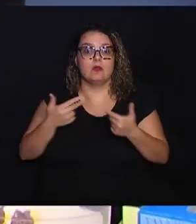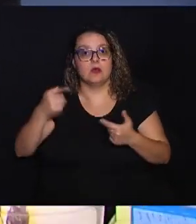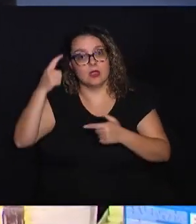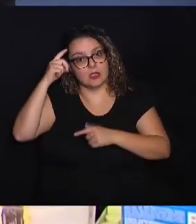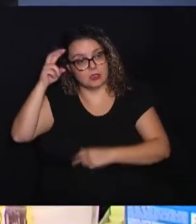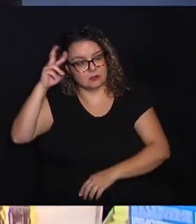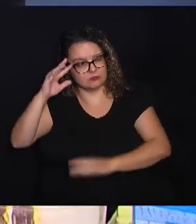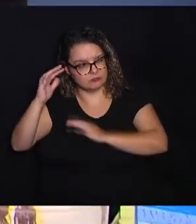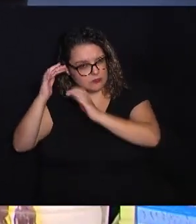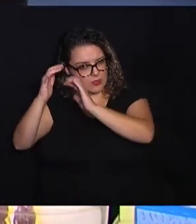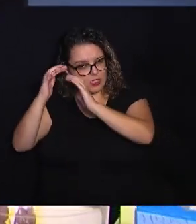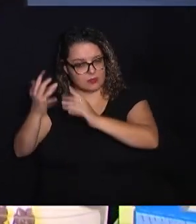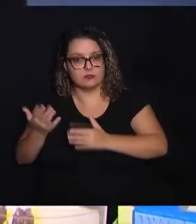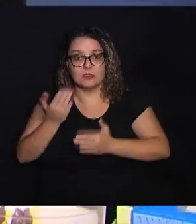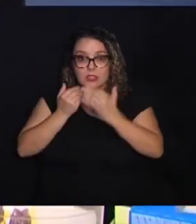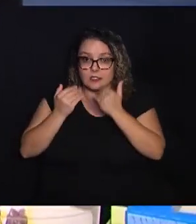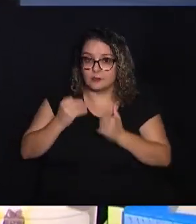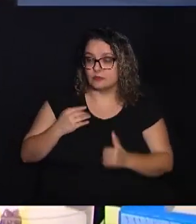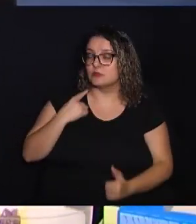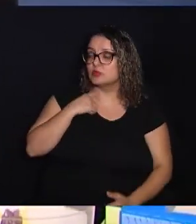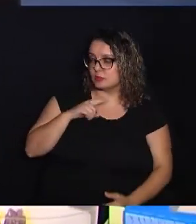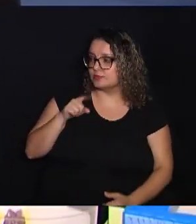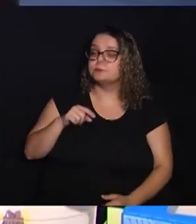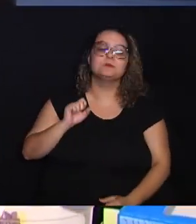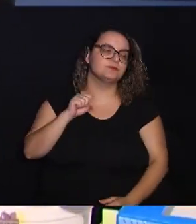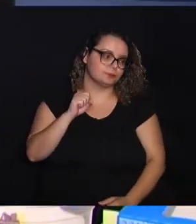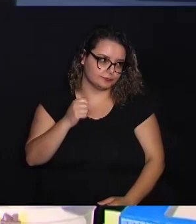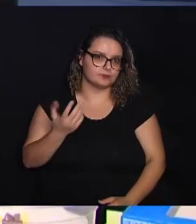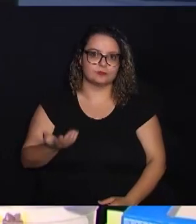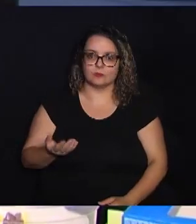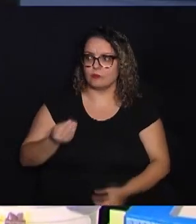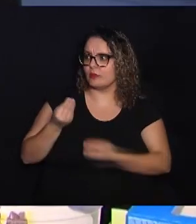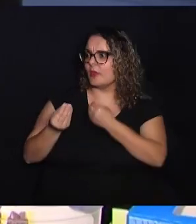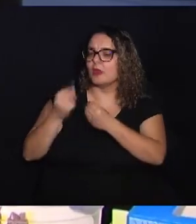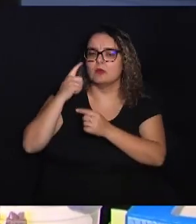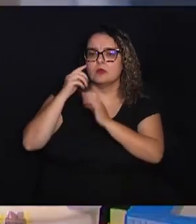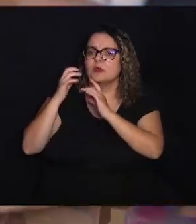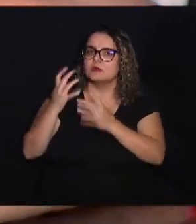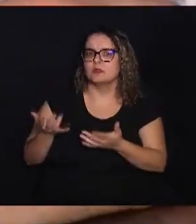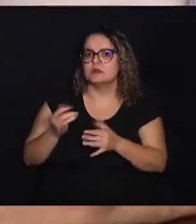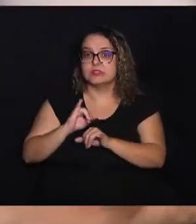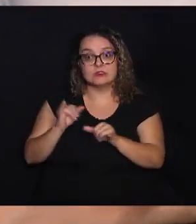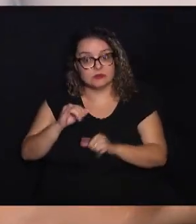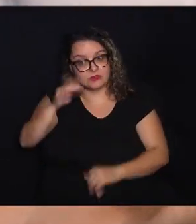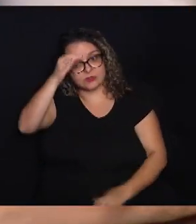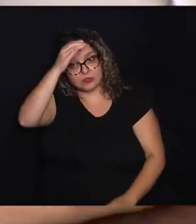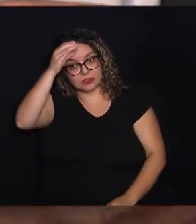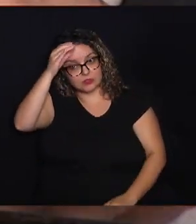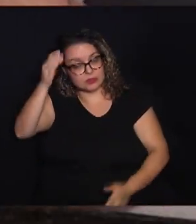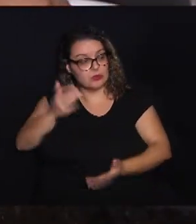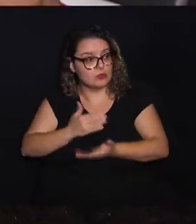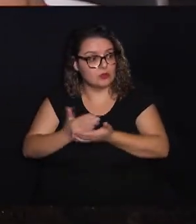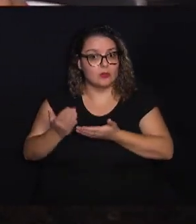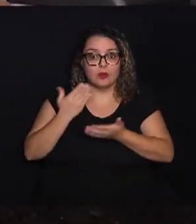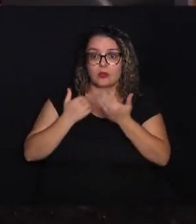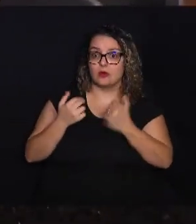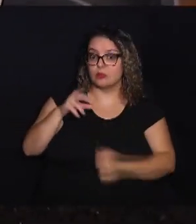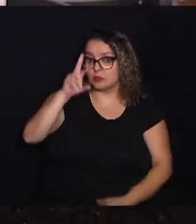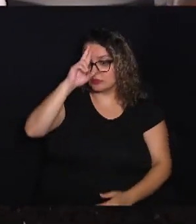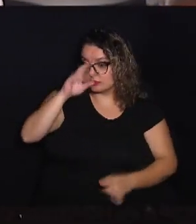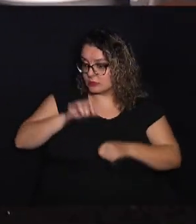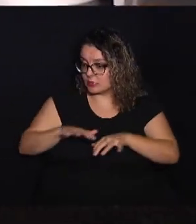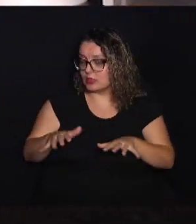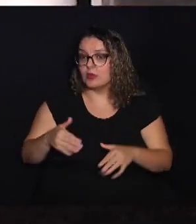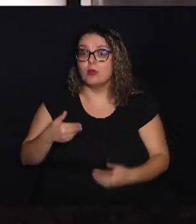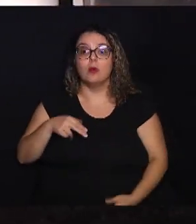essa ideia da comidinha mineira também, isso, né? Como que foi pensar nisso? Você avisou os clientes que ia começar a servir almoço? Ou você